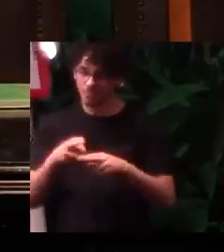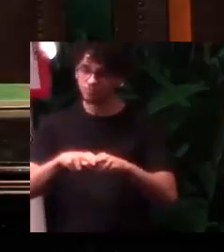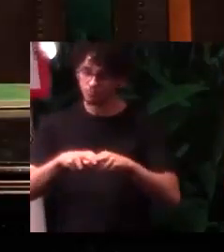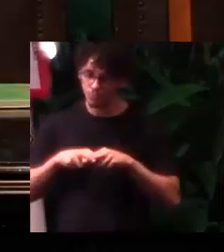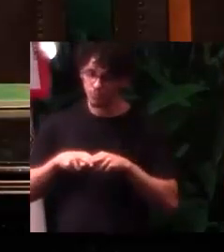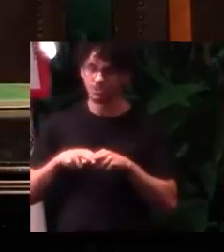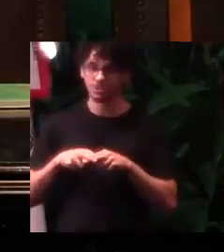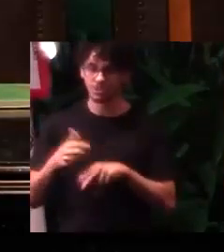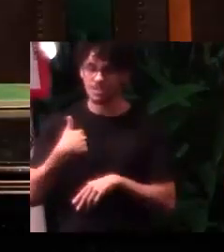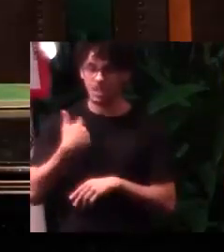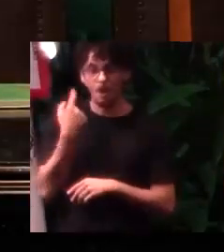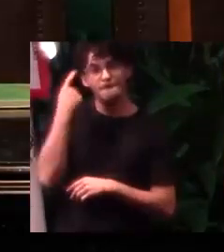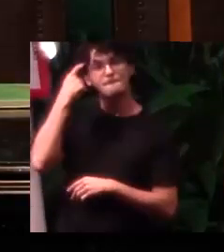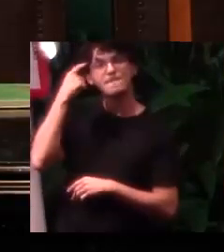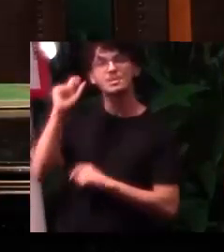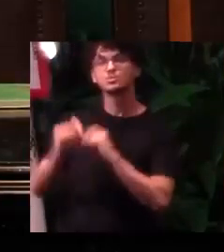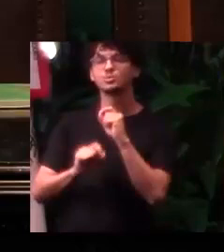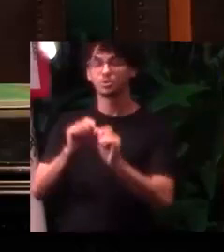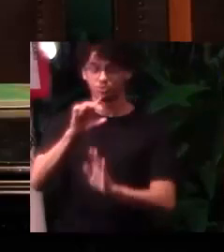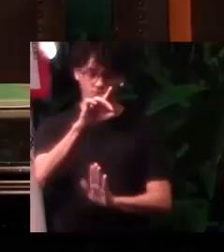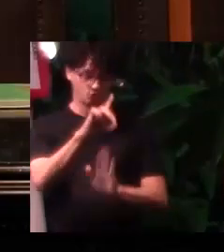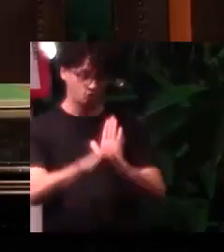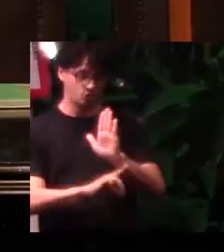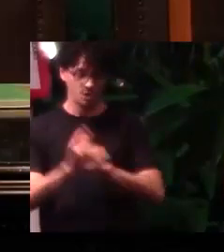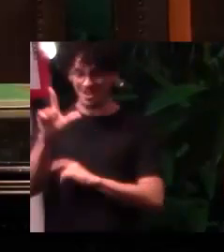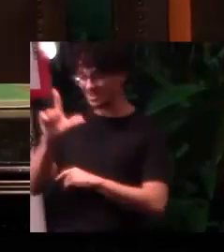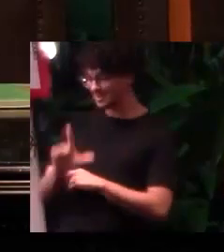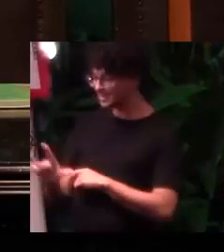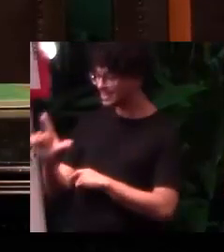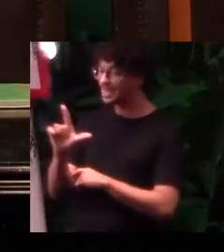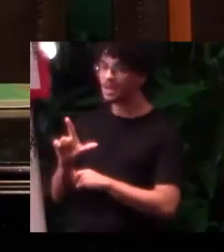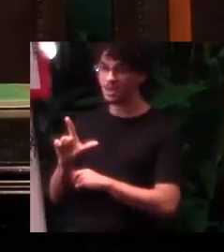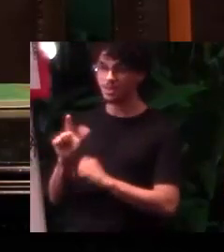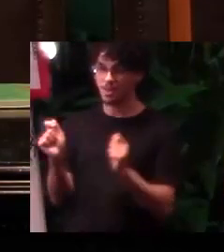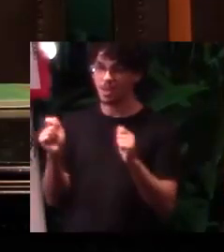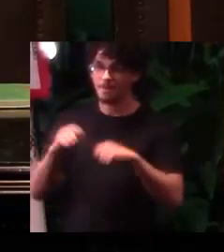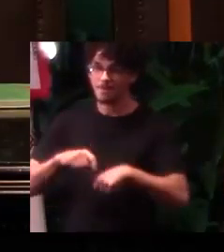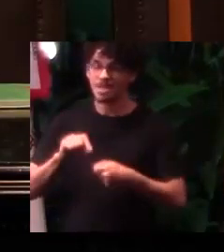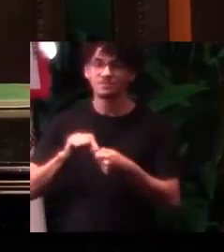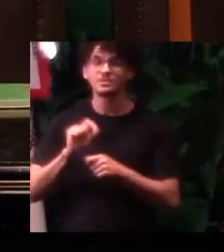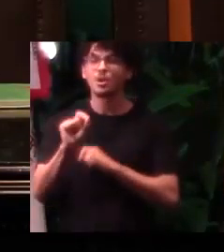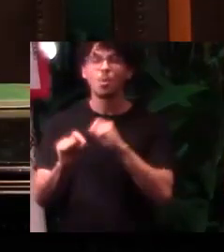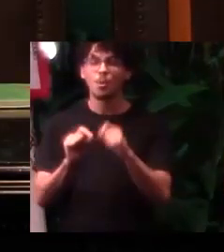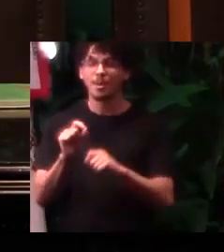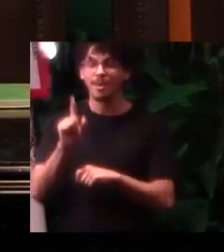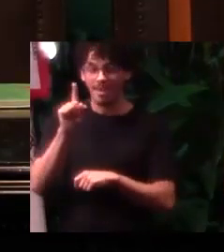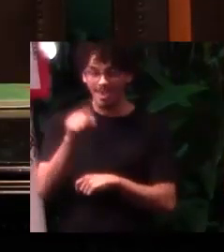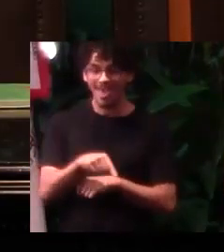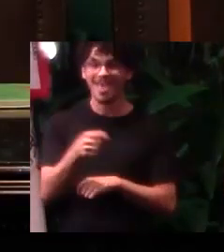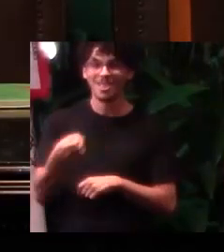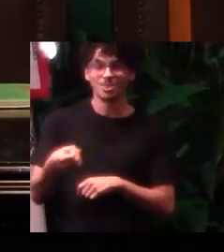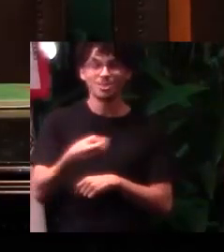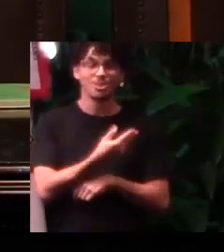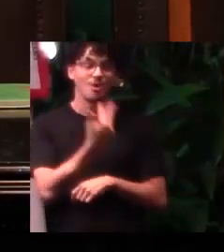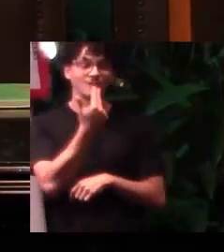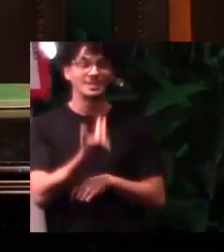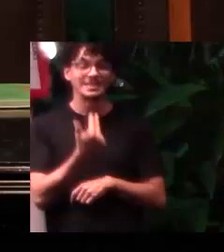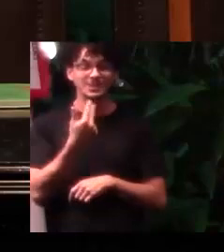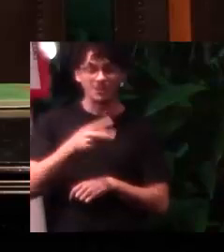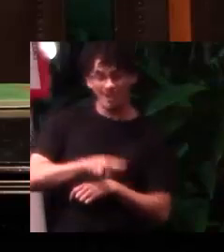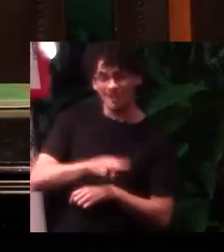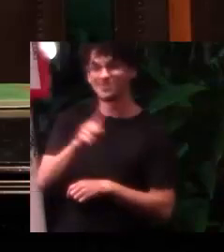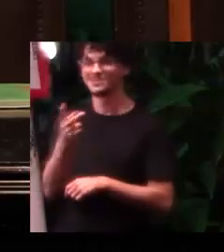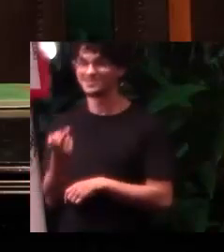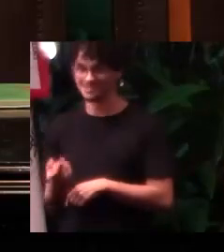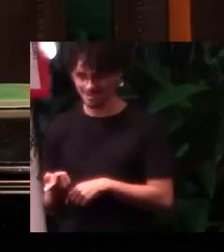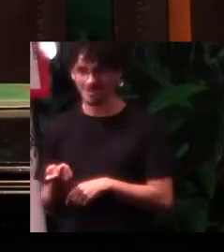penso que o direito e literatura pode fazer é um pouco o new speak ao contrário. A contrário, né? Que